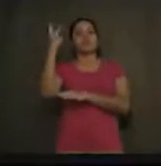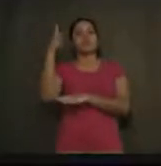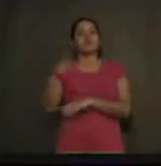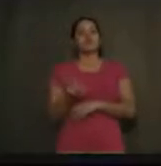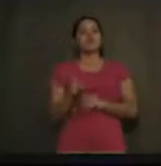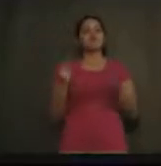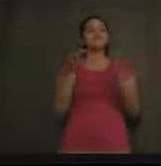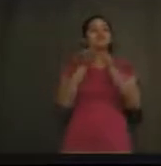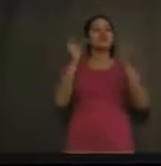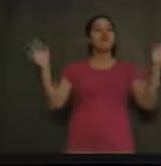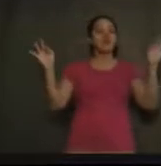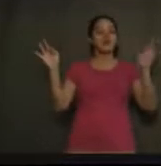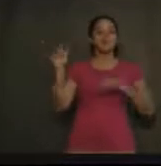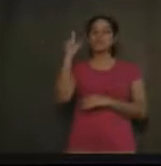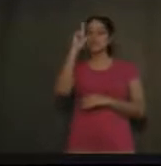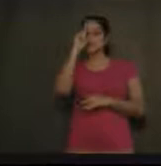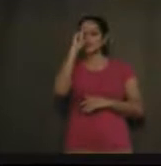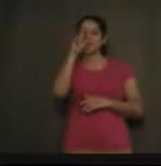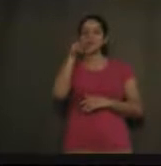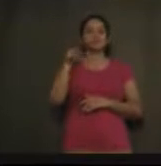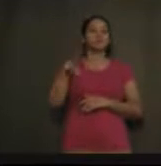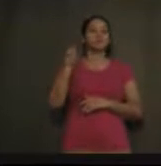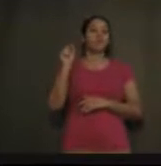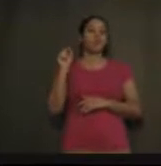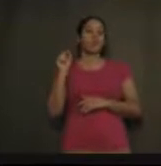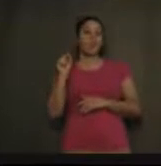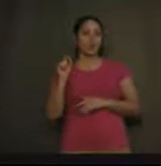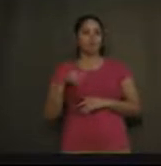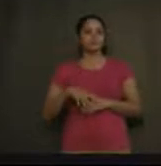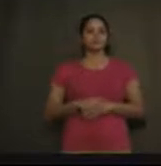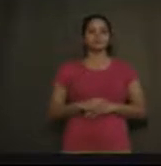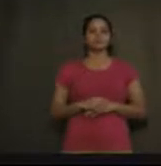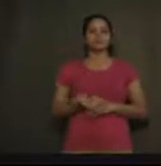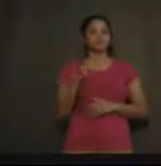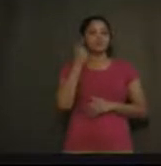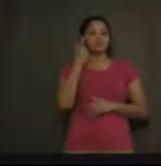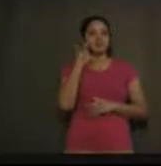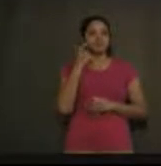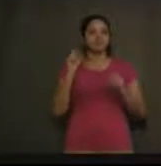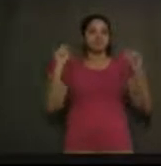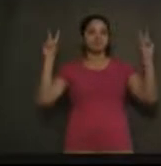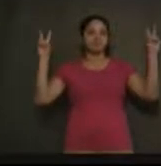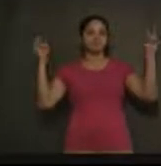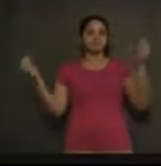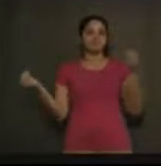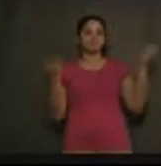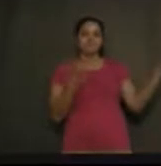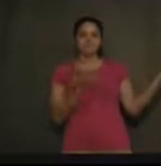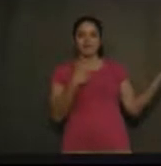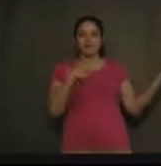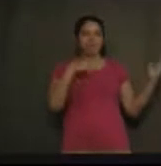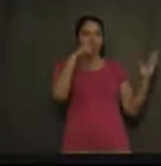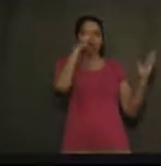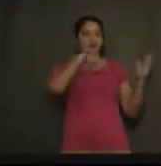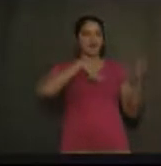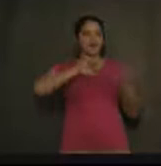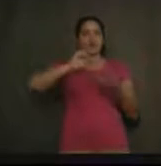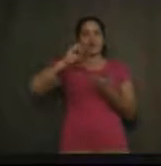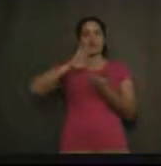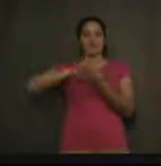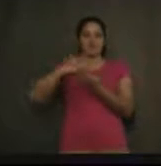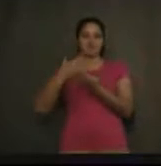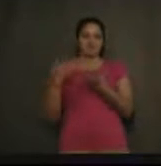que, sim, ele escolheu para identificar o trabalho dele é essa frase que eu não vou ousar ler para vocês, mas